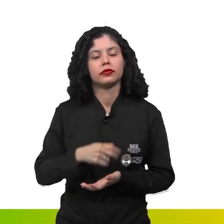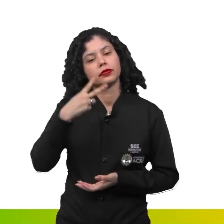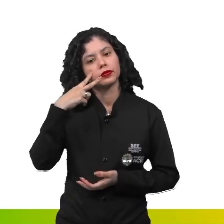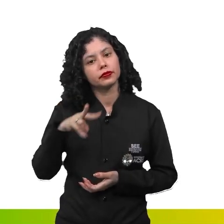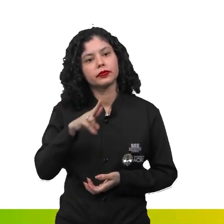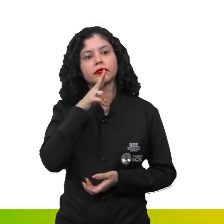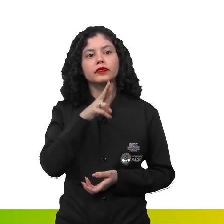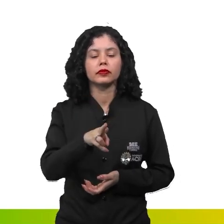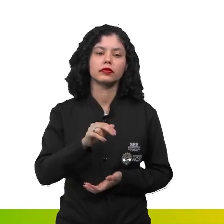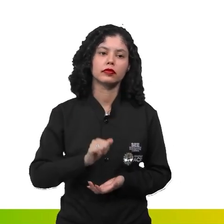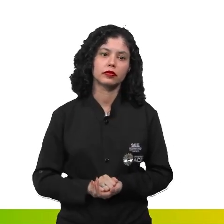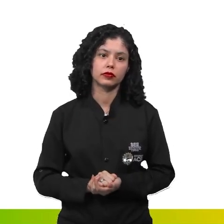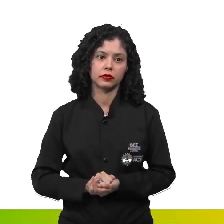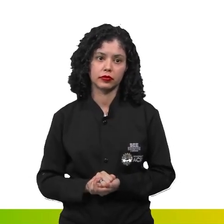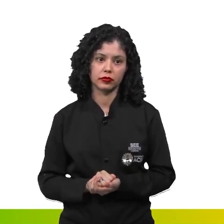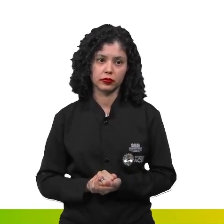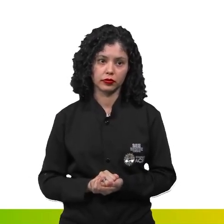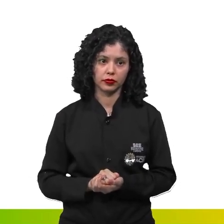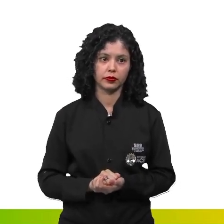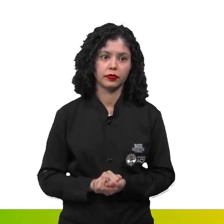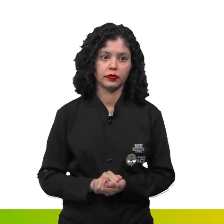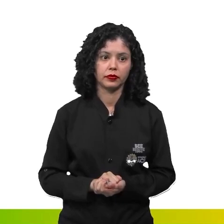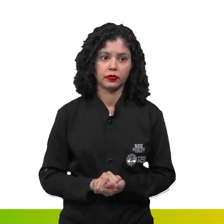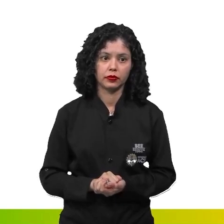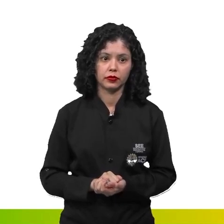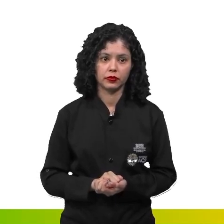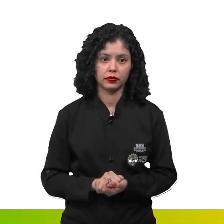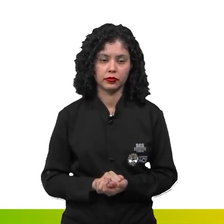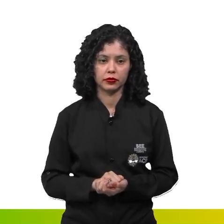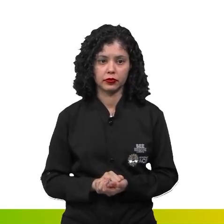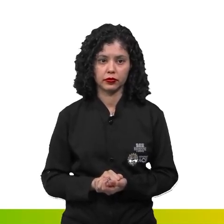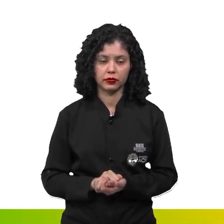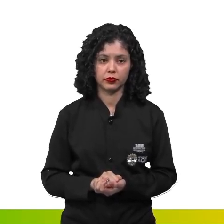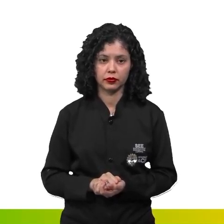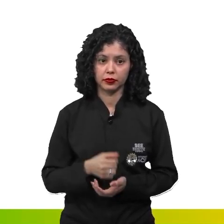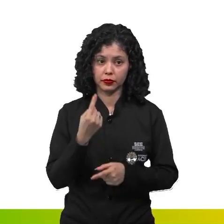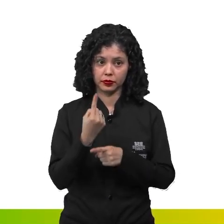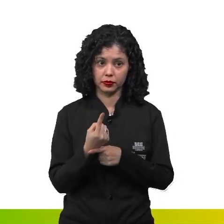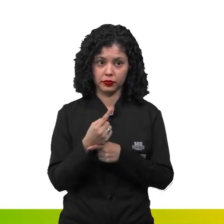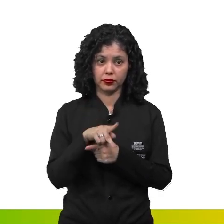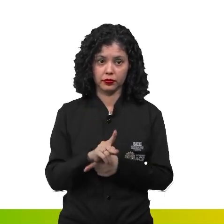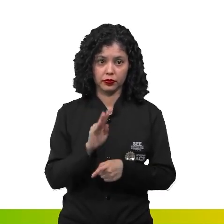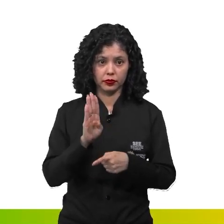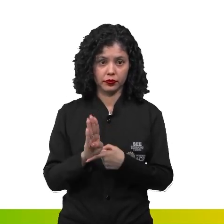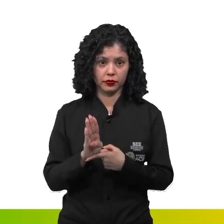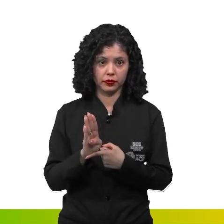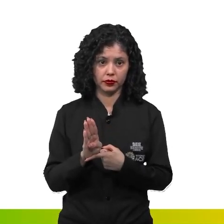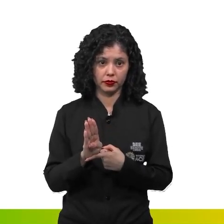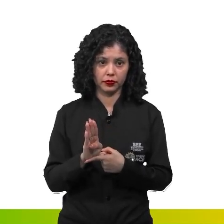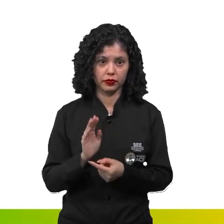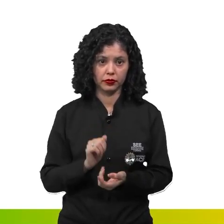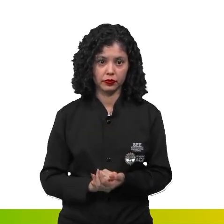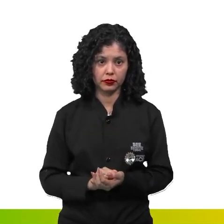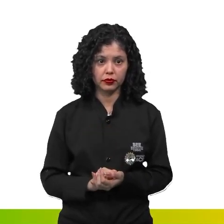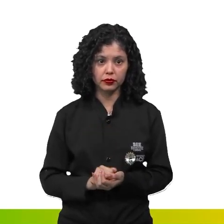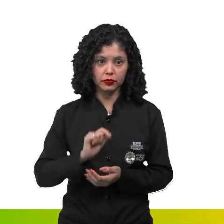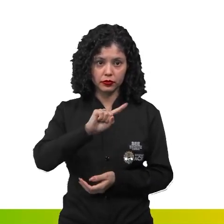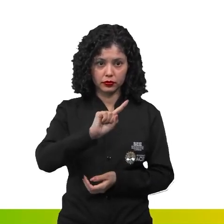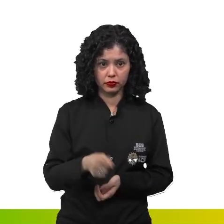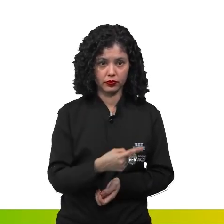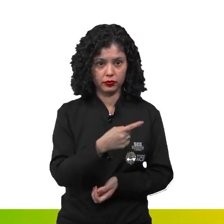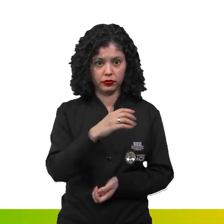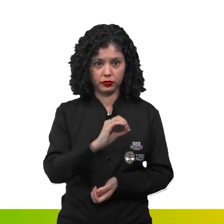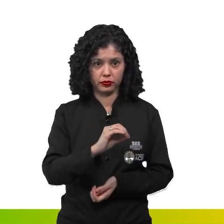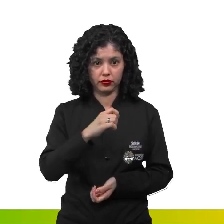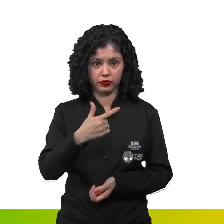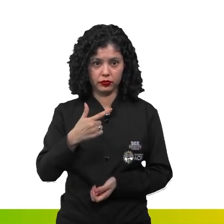de resolver essa questão e nós vimos que 1 kilobyte é